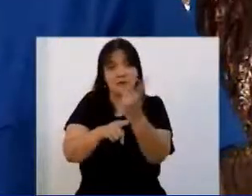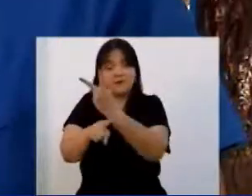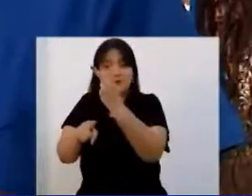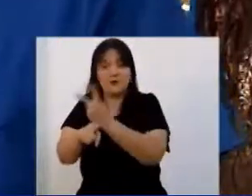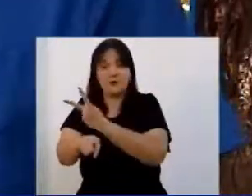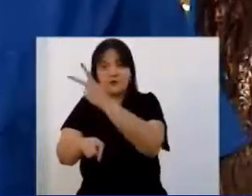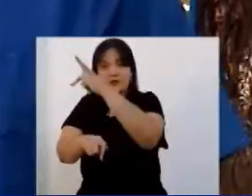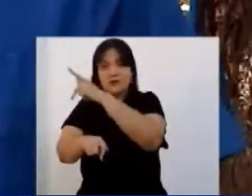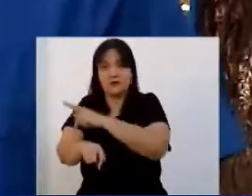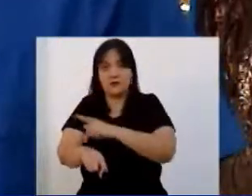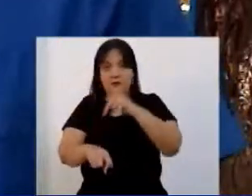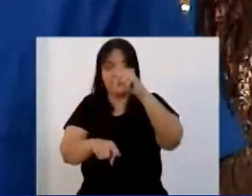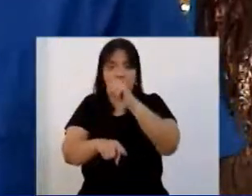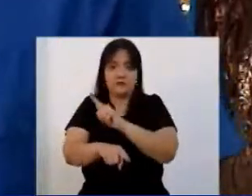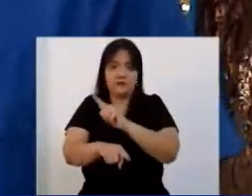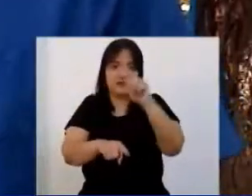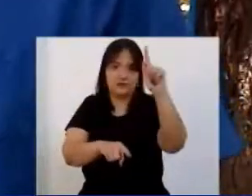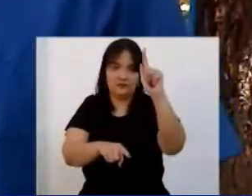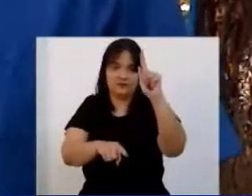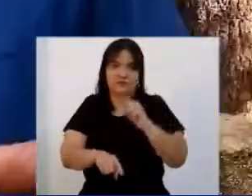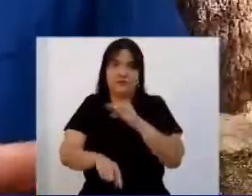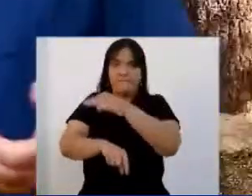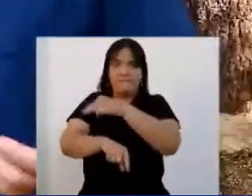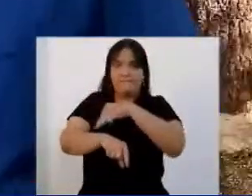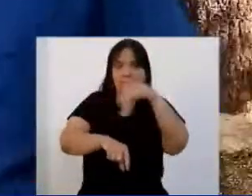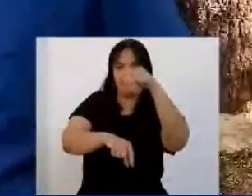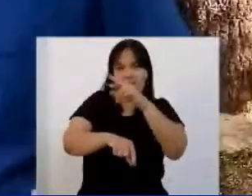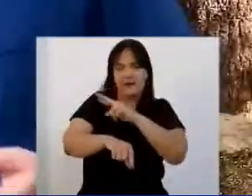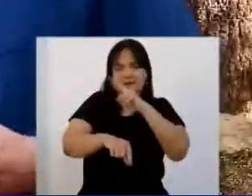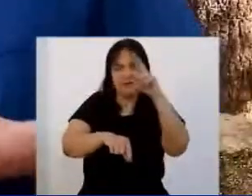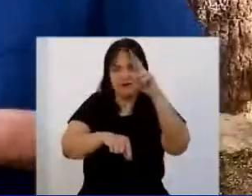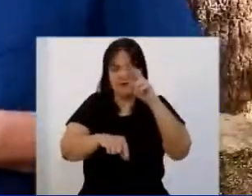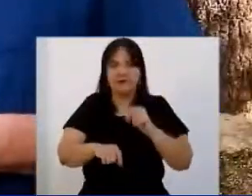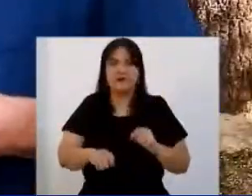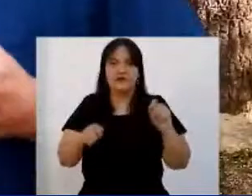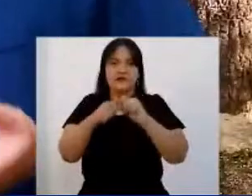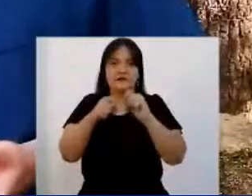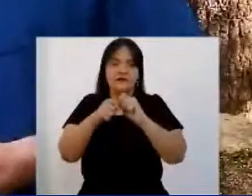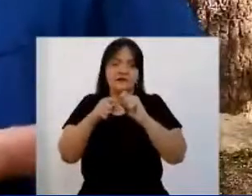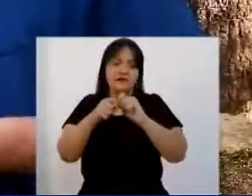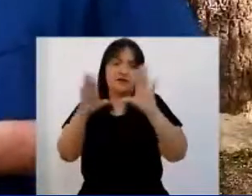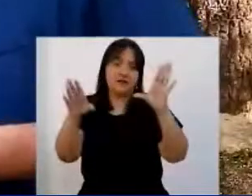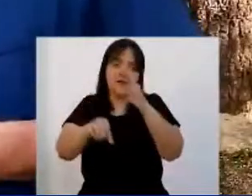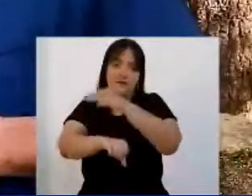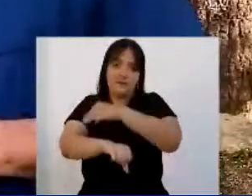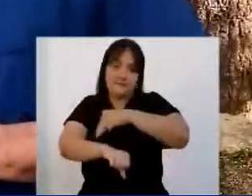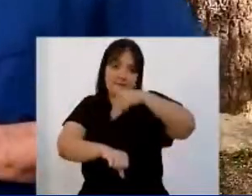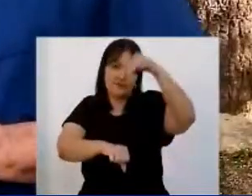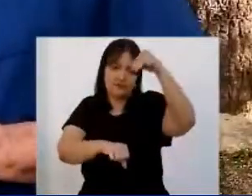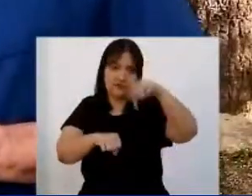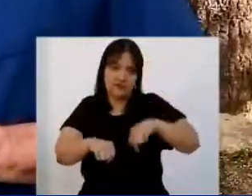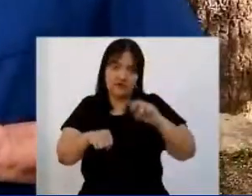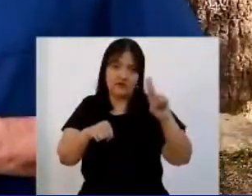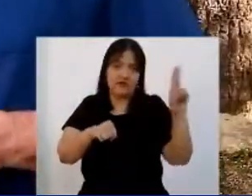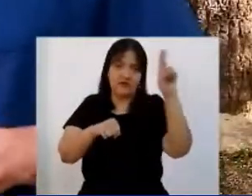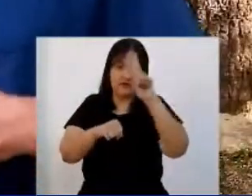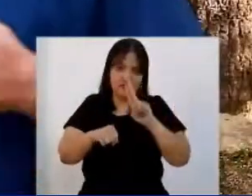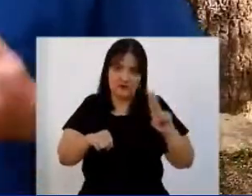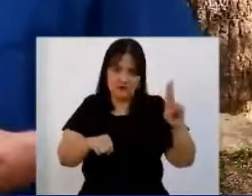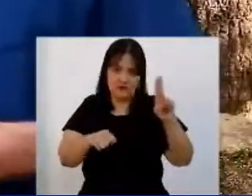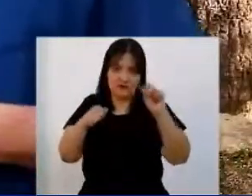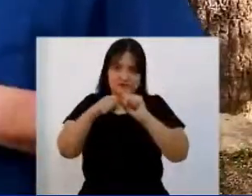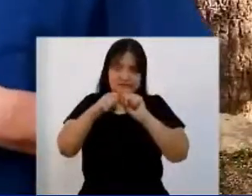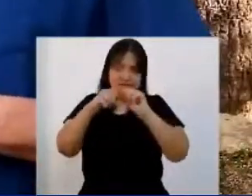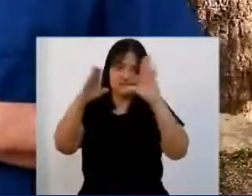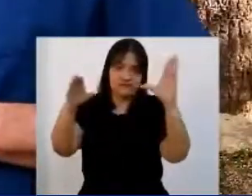alunos se interessassem pela pós-graduação estrito senso. E com isso, né, foram criados os mestrados na universidade e